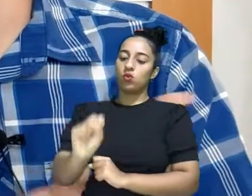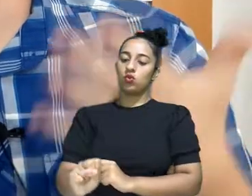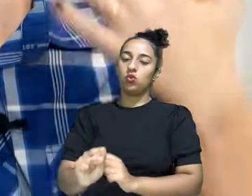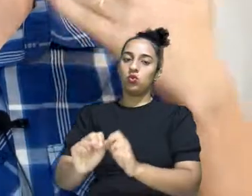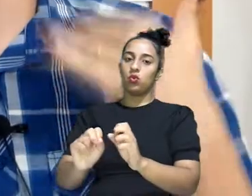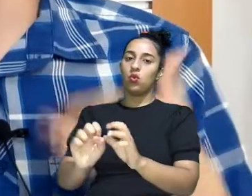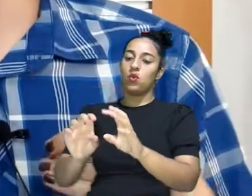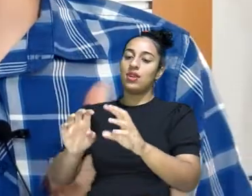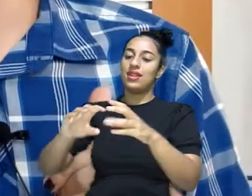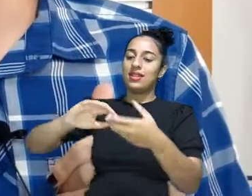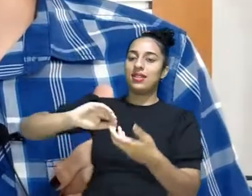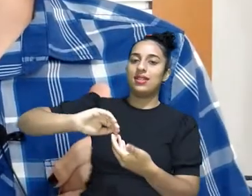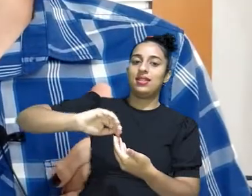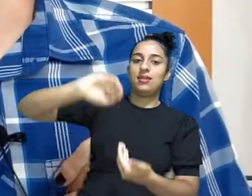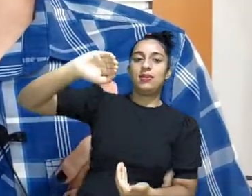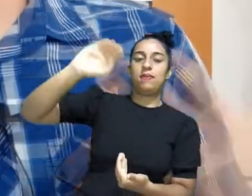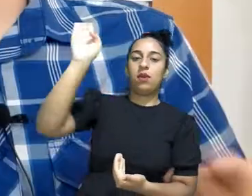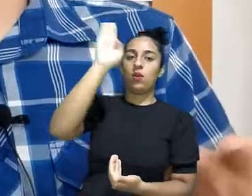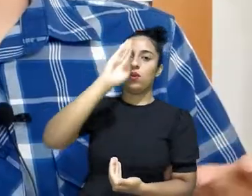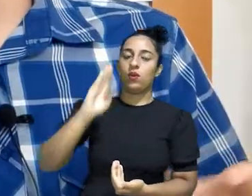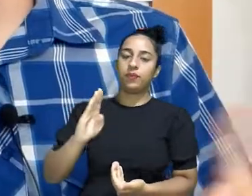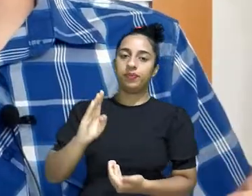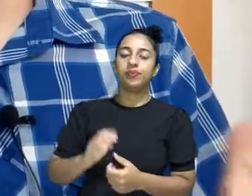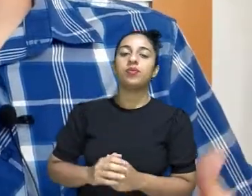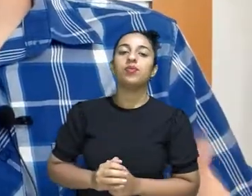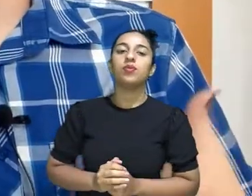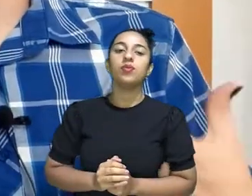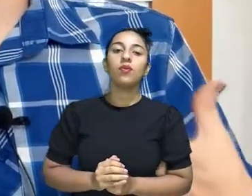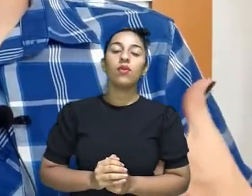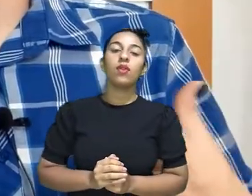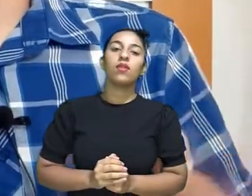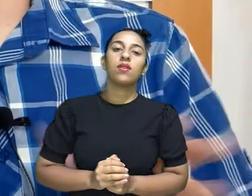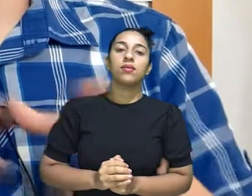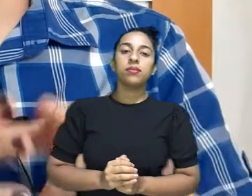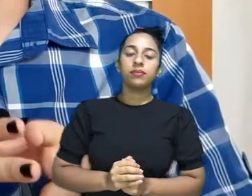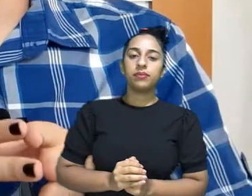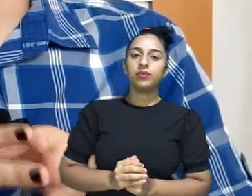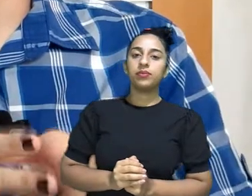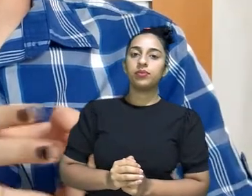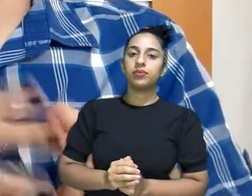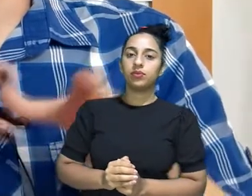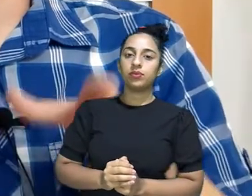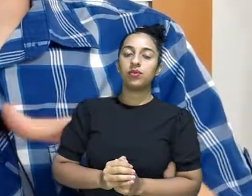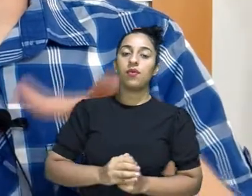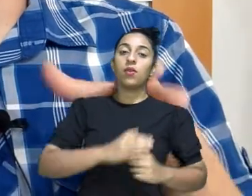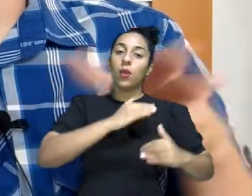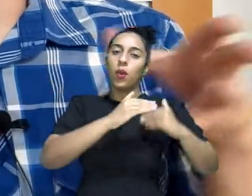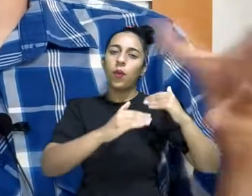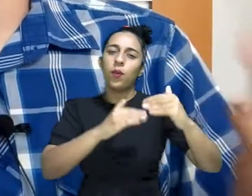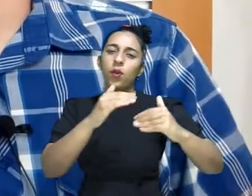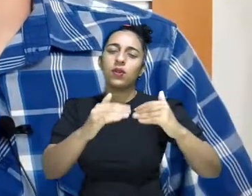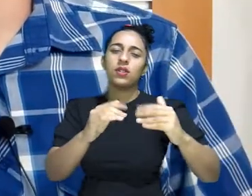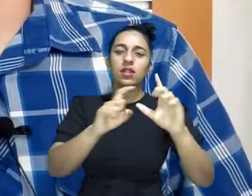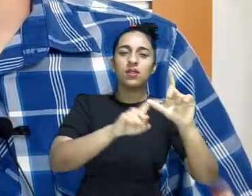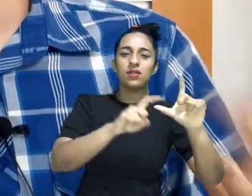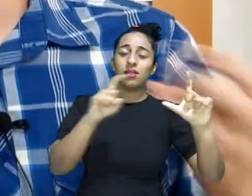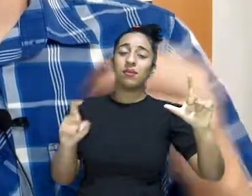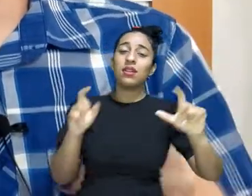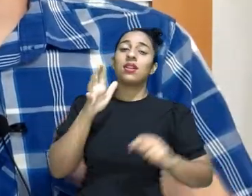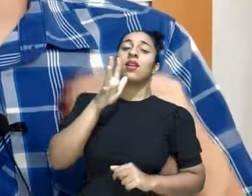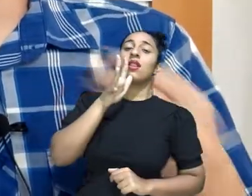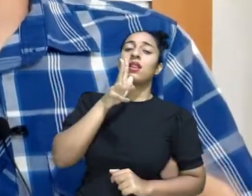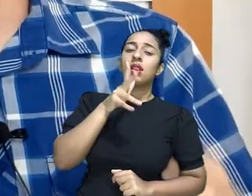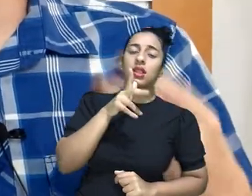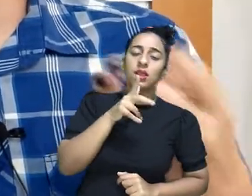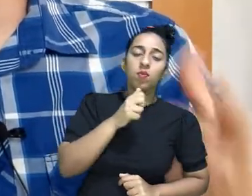independência do Uruguai que era território nosso o cerco de Montevidéu só para vocês terem uma noção de quanto esse processo a independência foi